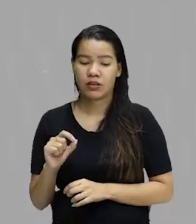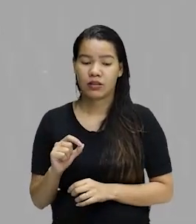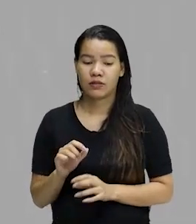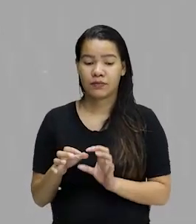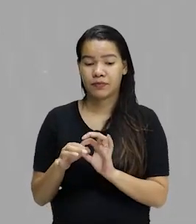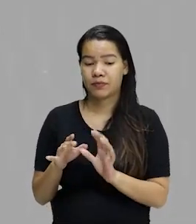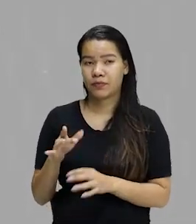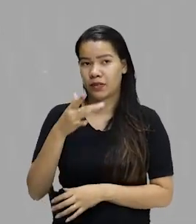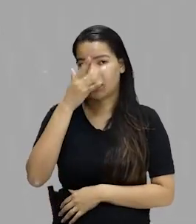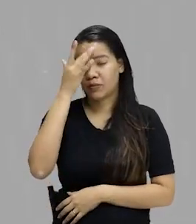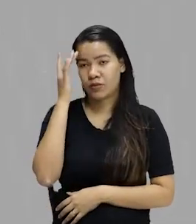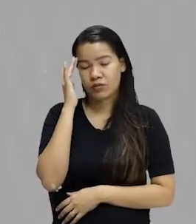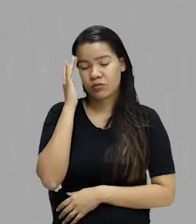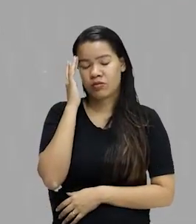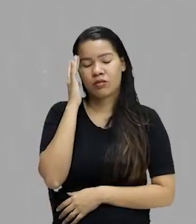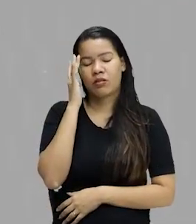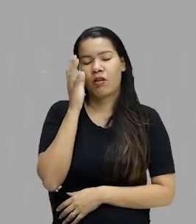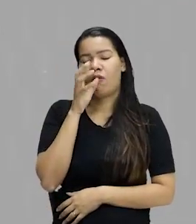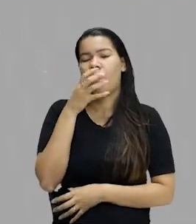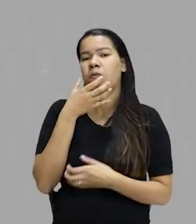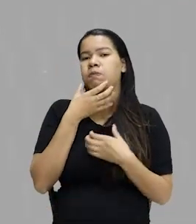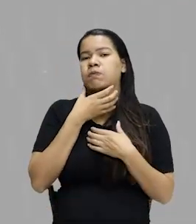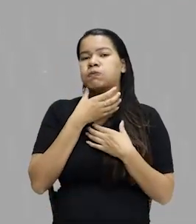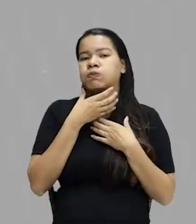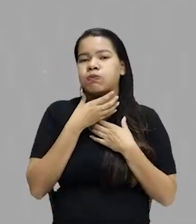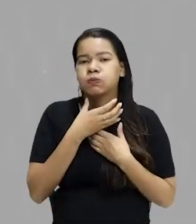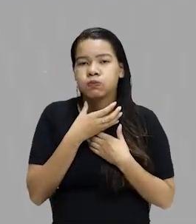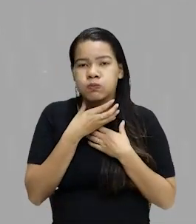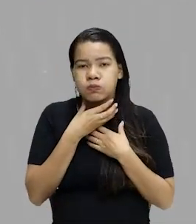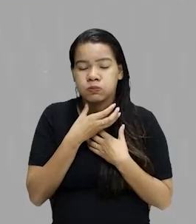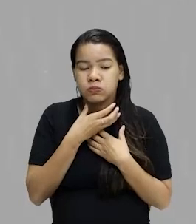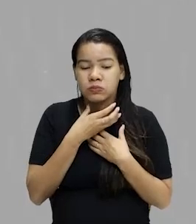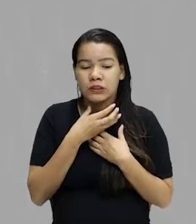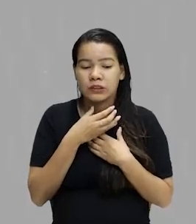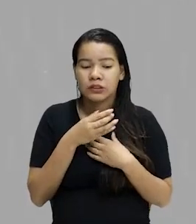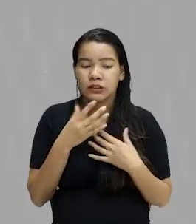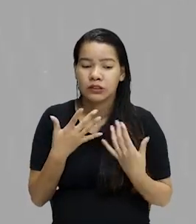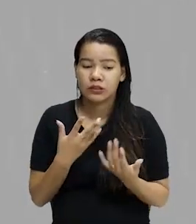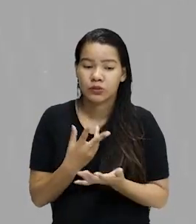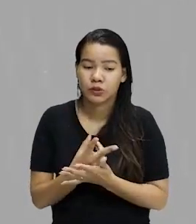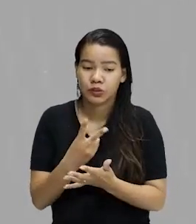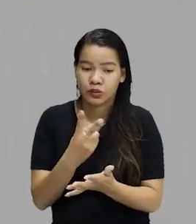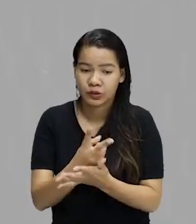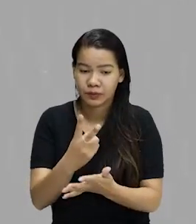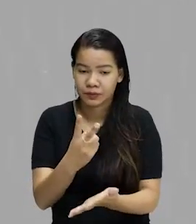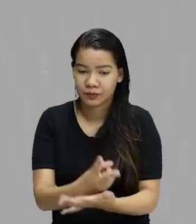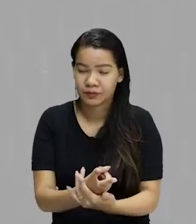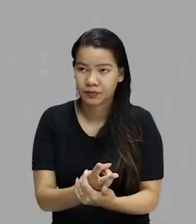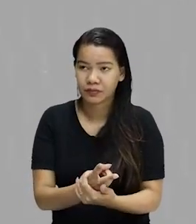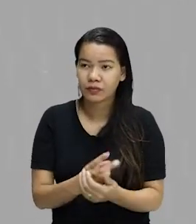pessoa asfixiada, certo? Ainda continuando,